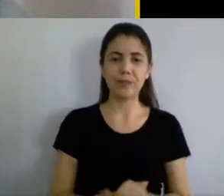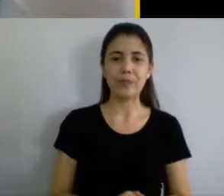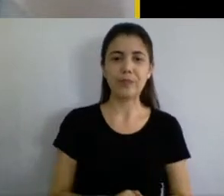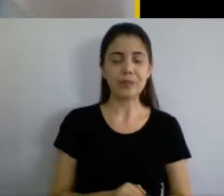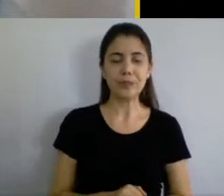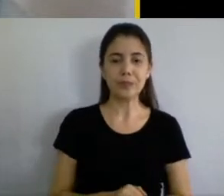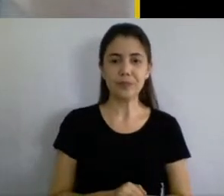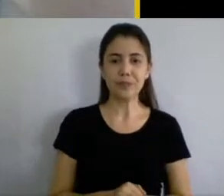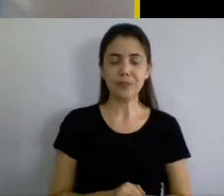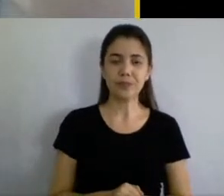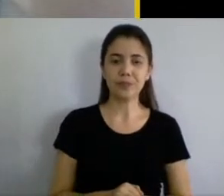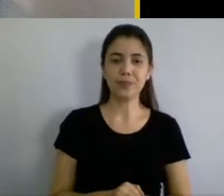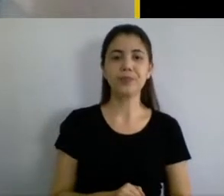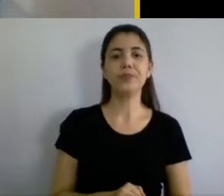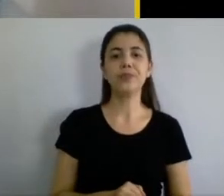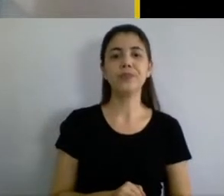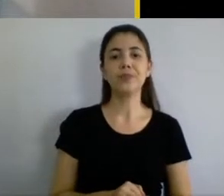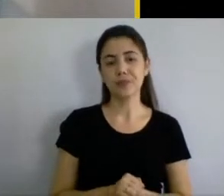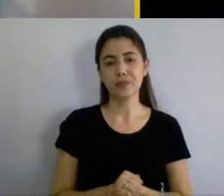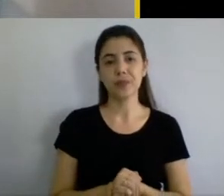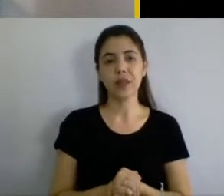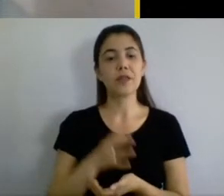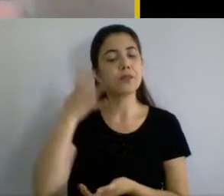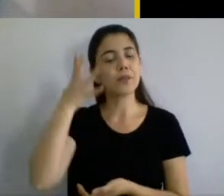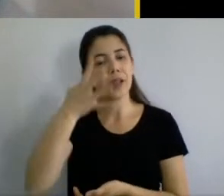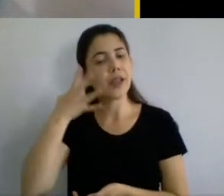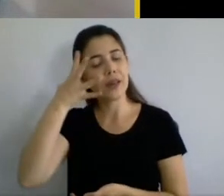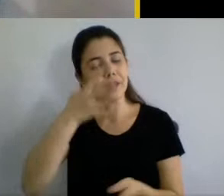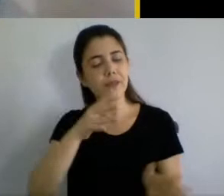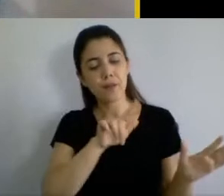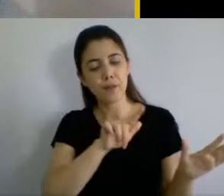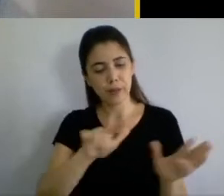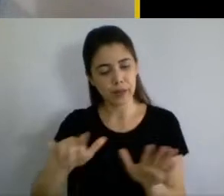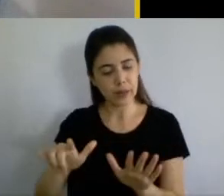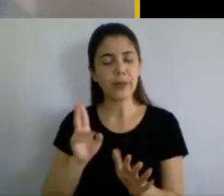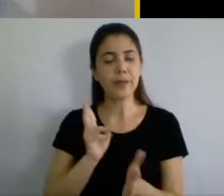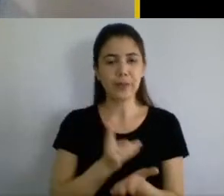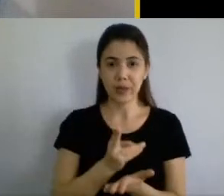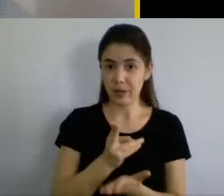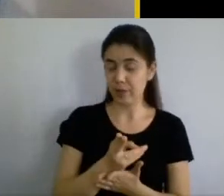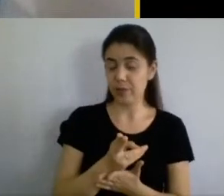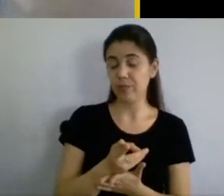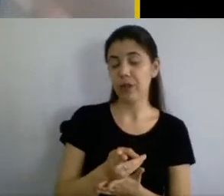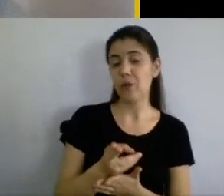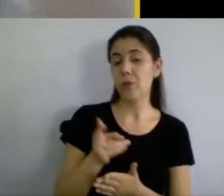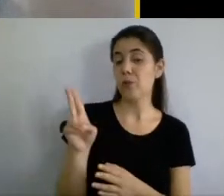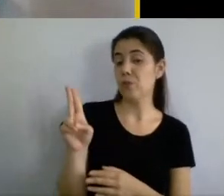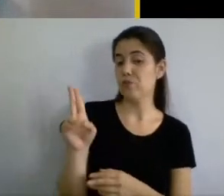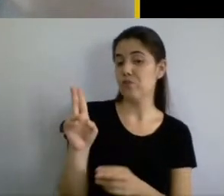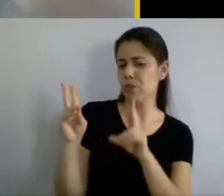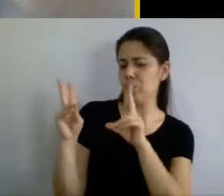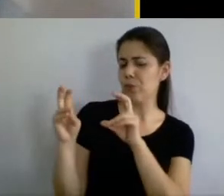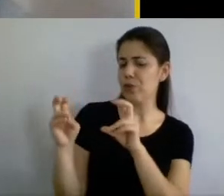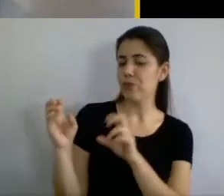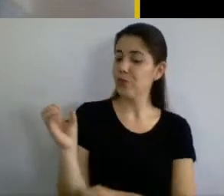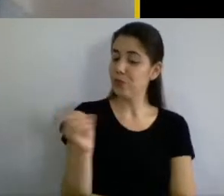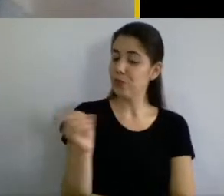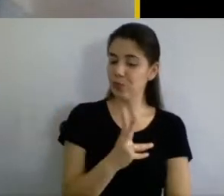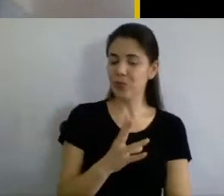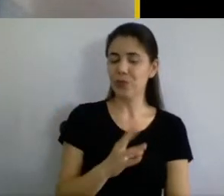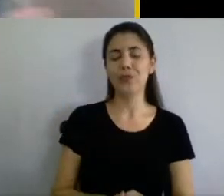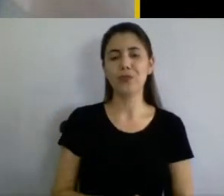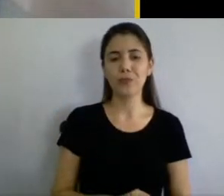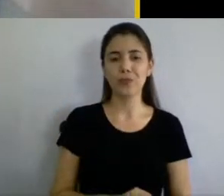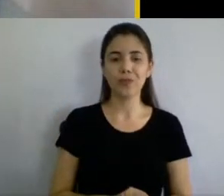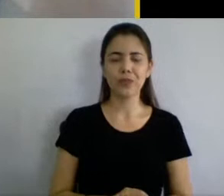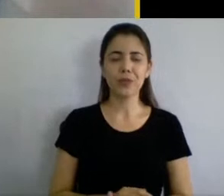gente transmite essas palestras todas as semanas. A cada semana a gente traz um tema diferente e temos o prazer de sempre